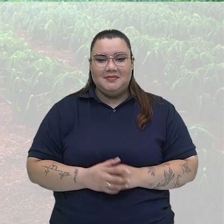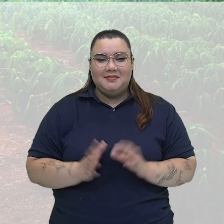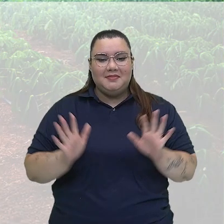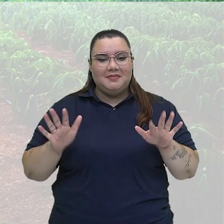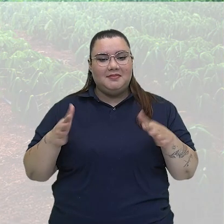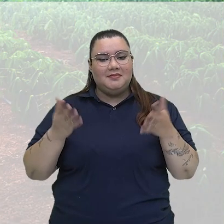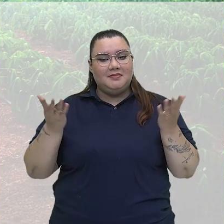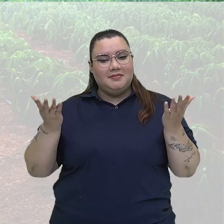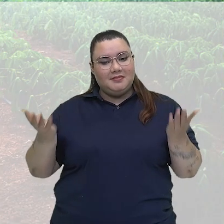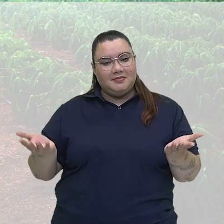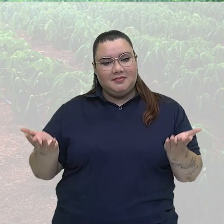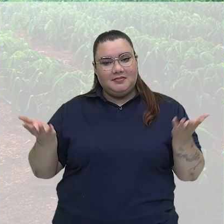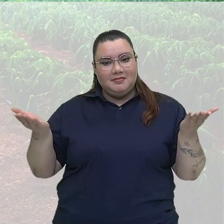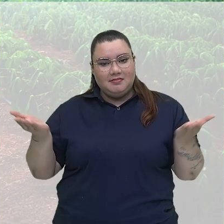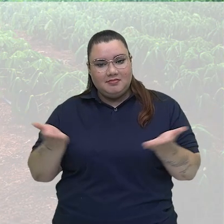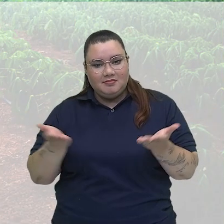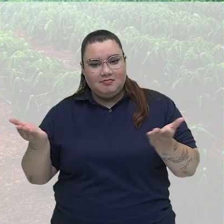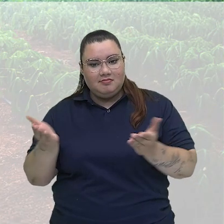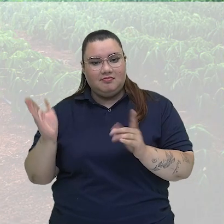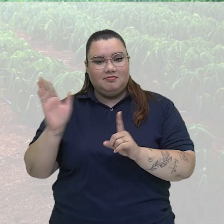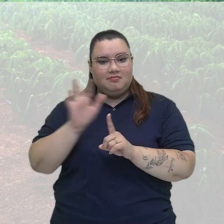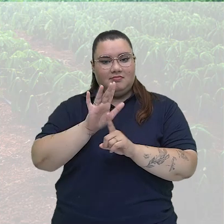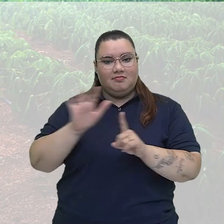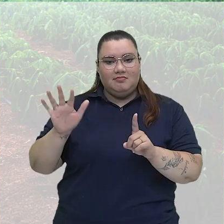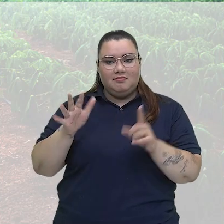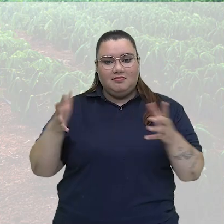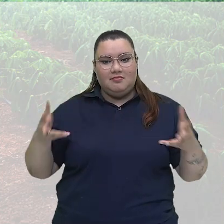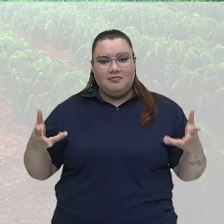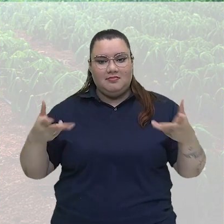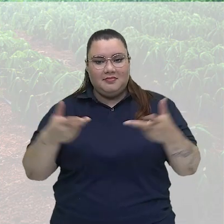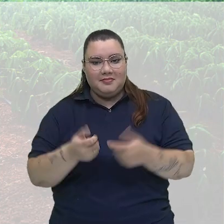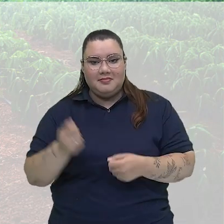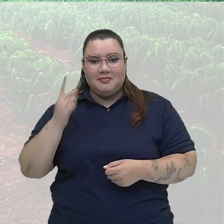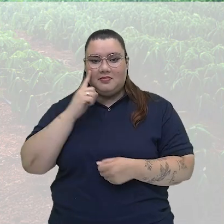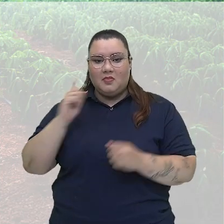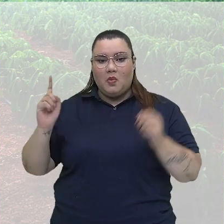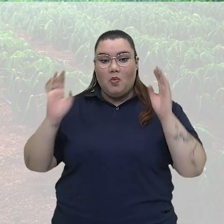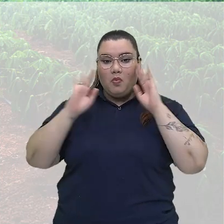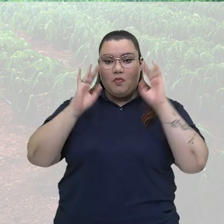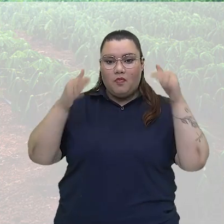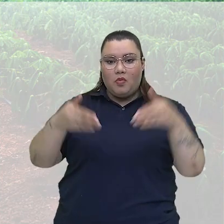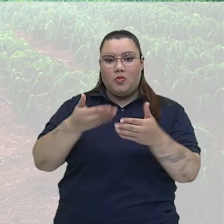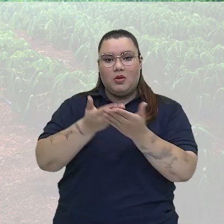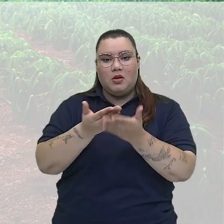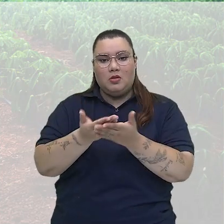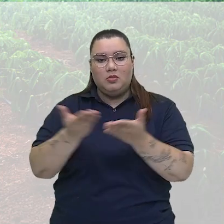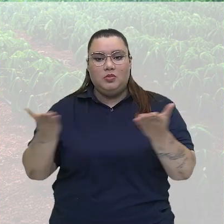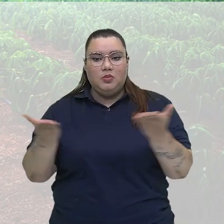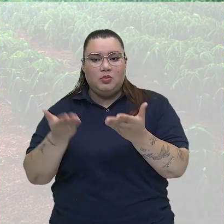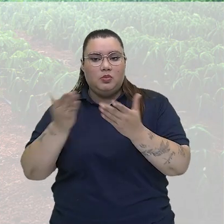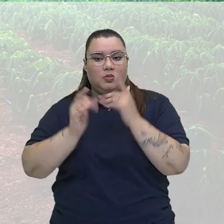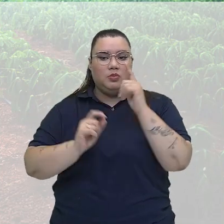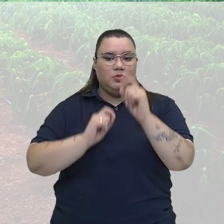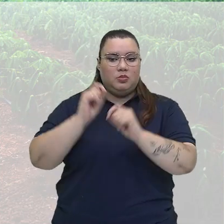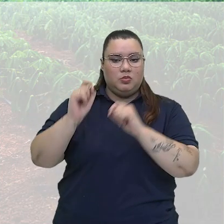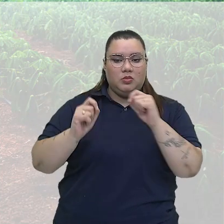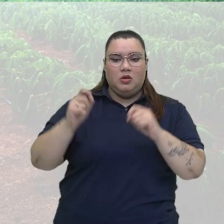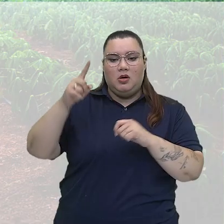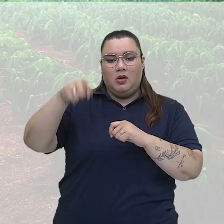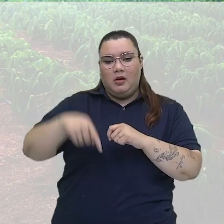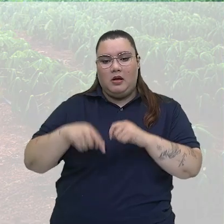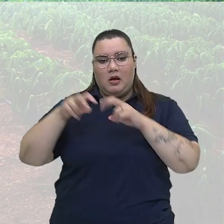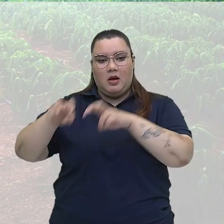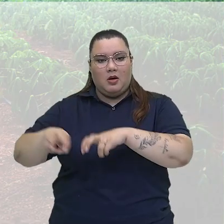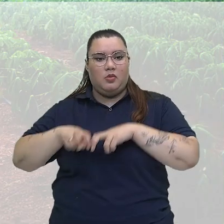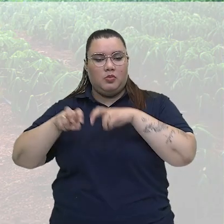Muito bem, turmas. Diante desse cenário, né, o foco da nossa aula é